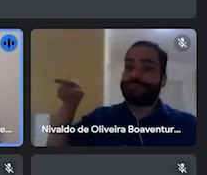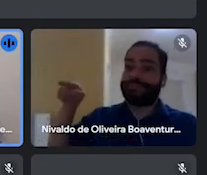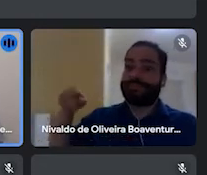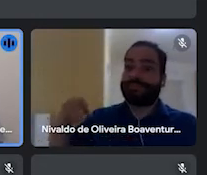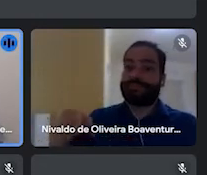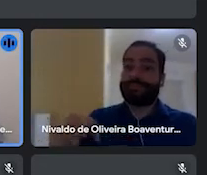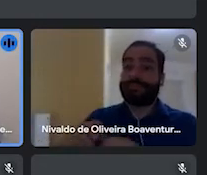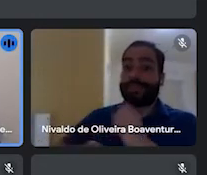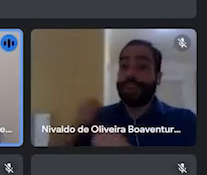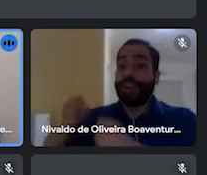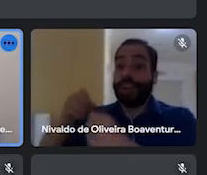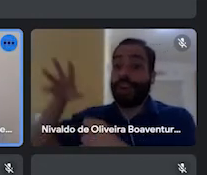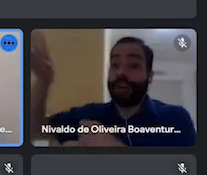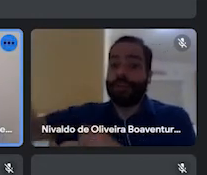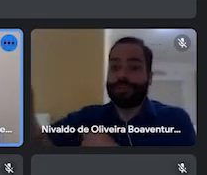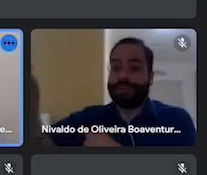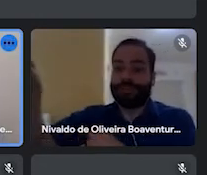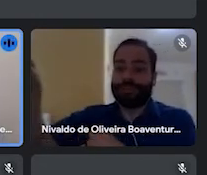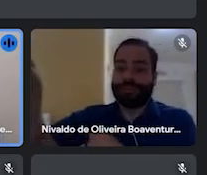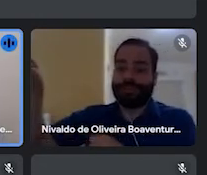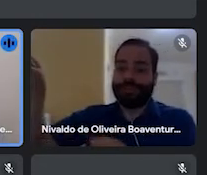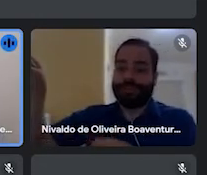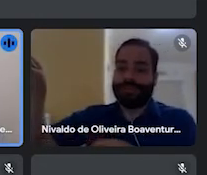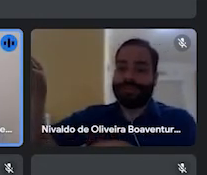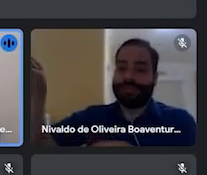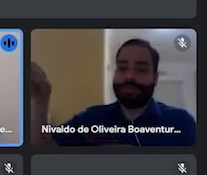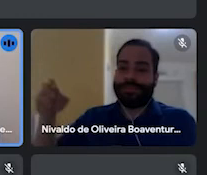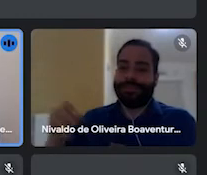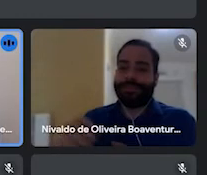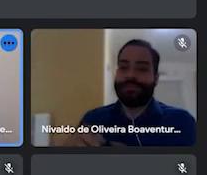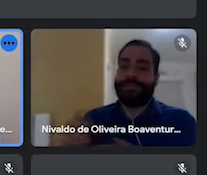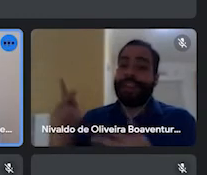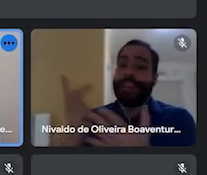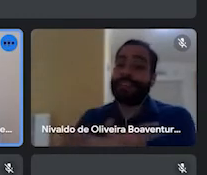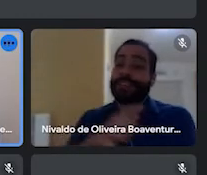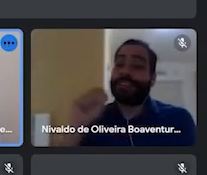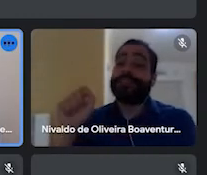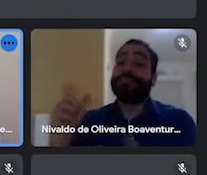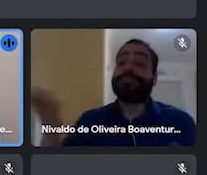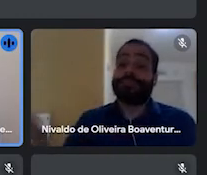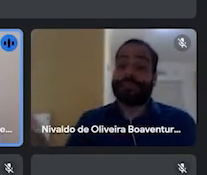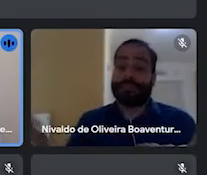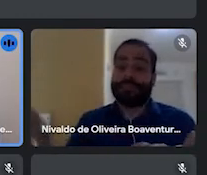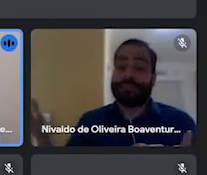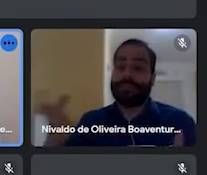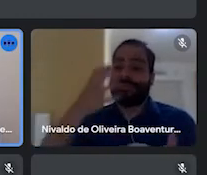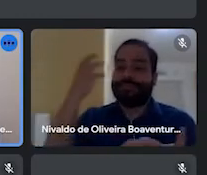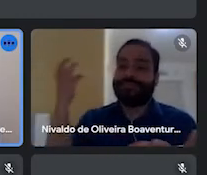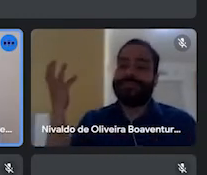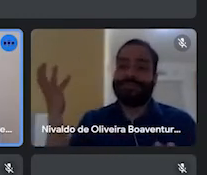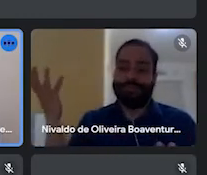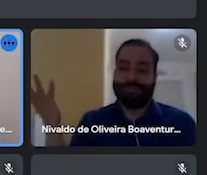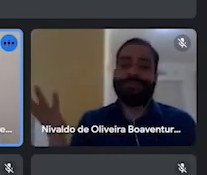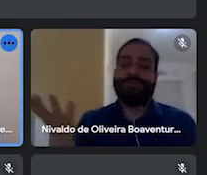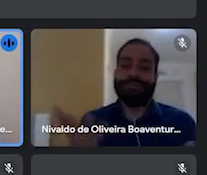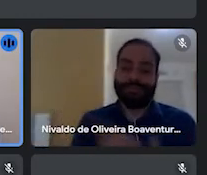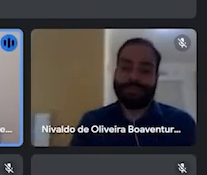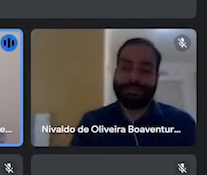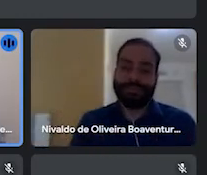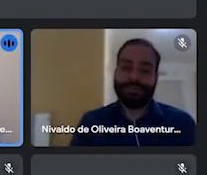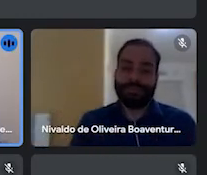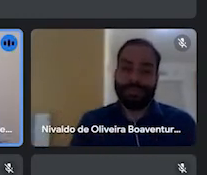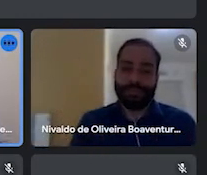Aí ele corre lá para tirar. É a hora que acontece o quê? O acidente.